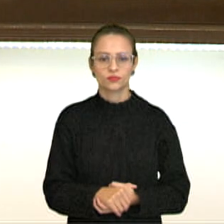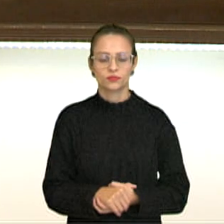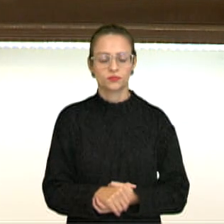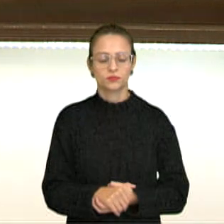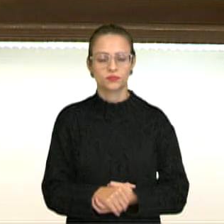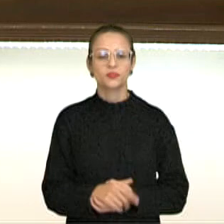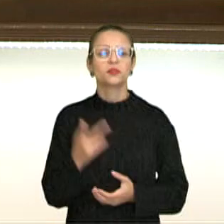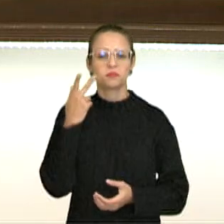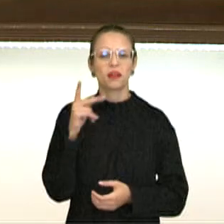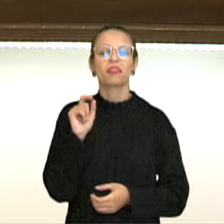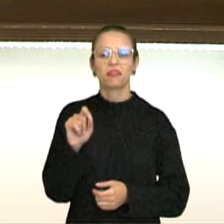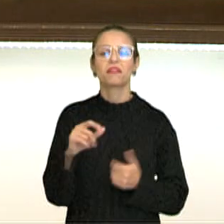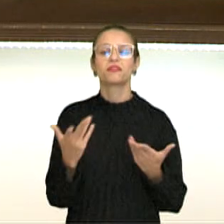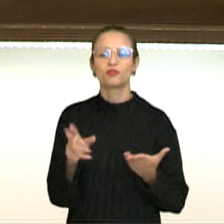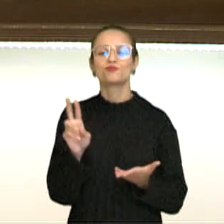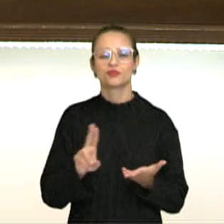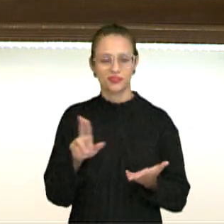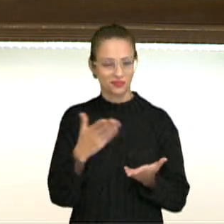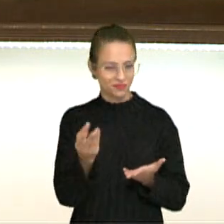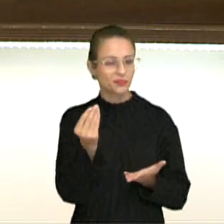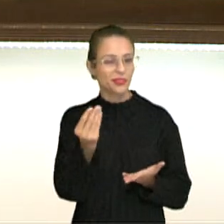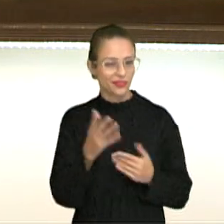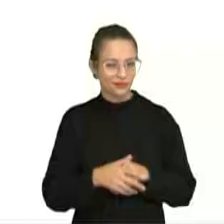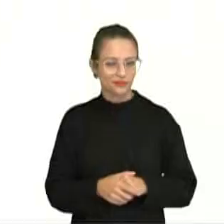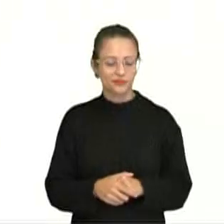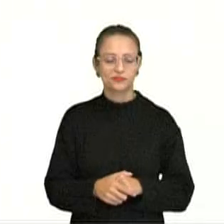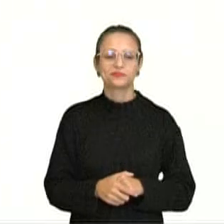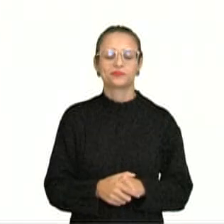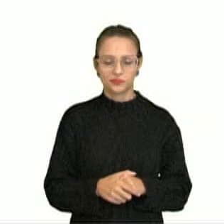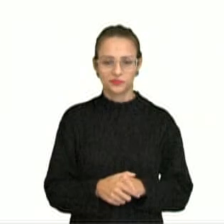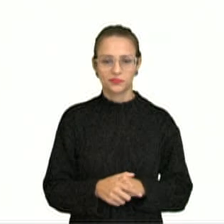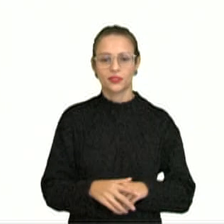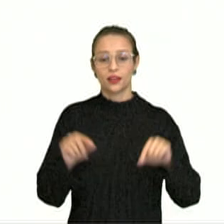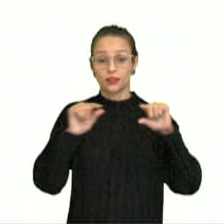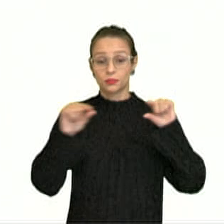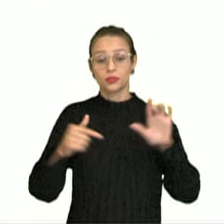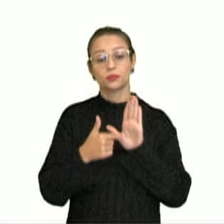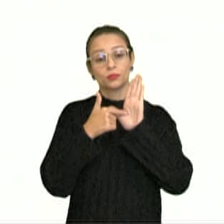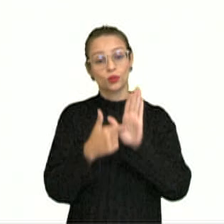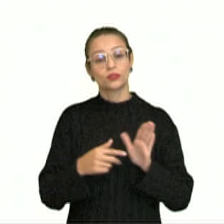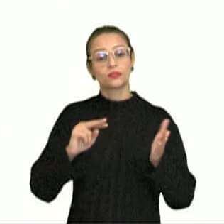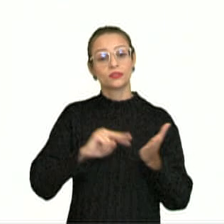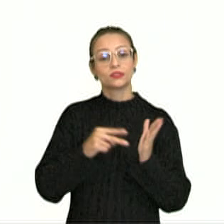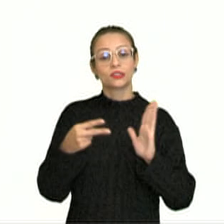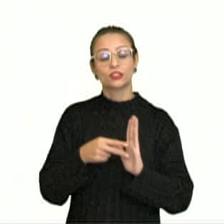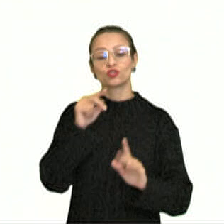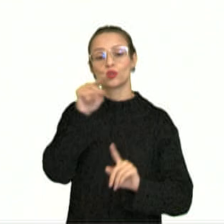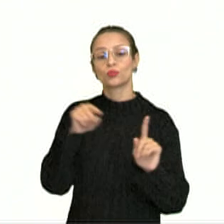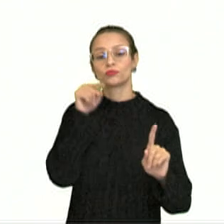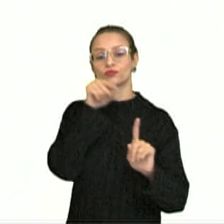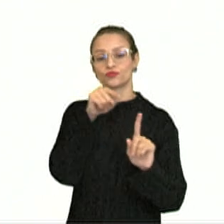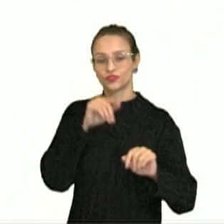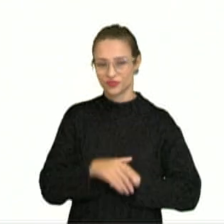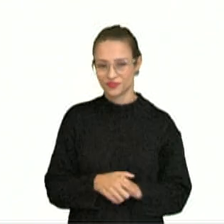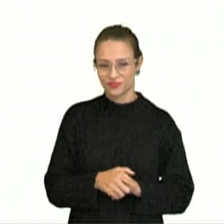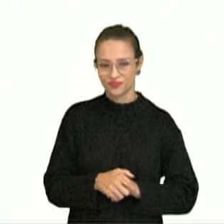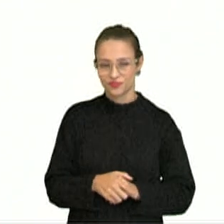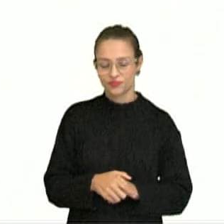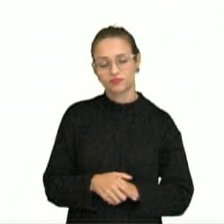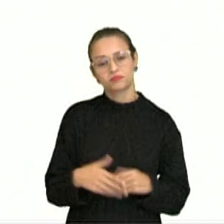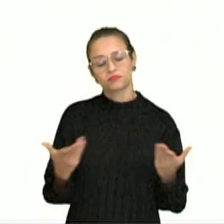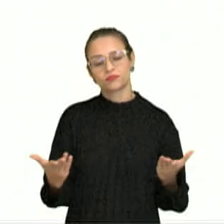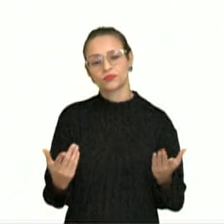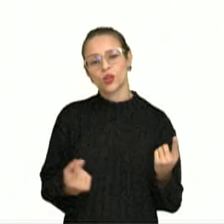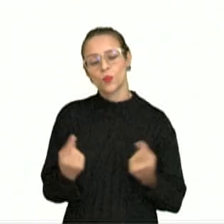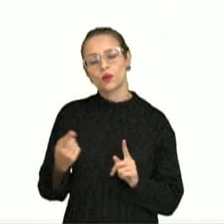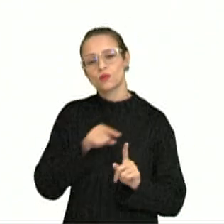Para que serve o para quê? Você já pensou sobre isso? Vamos ver. A expressão apresenta um sentido de finalidade. Ou para